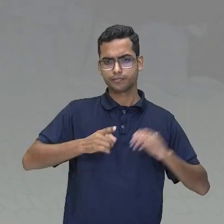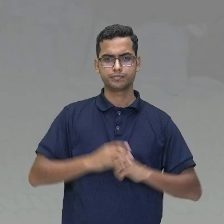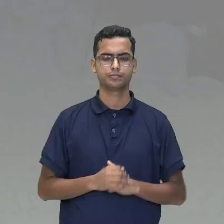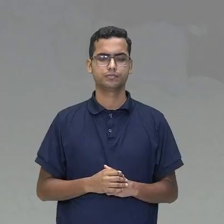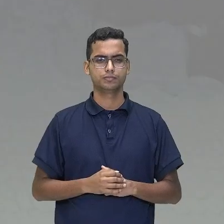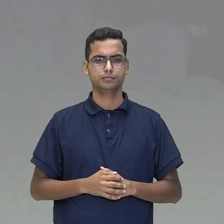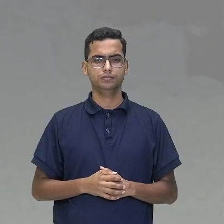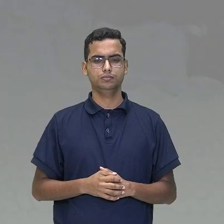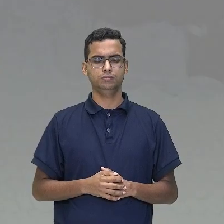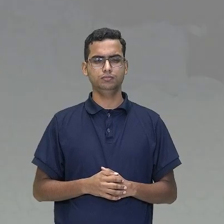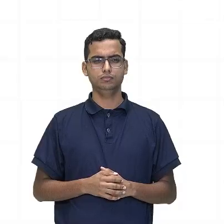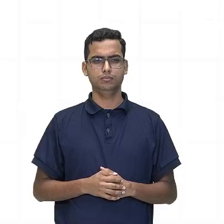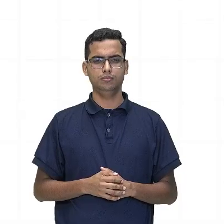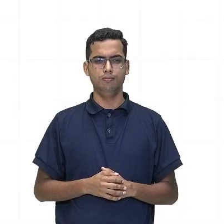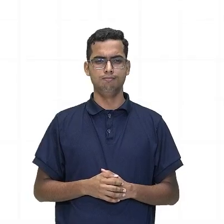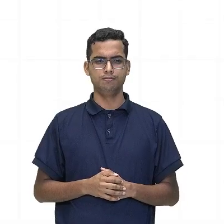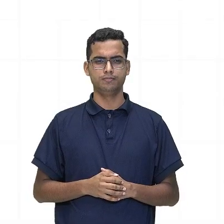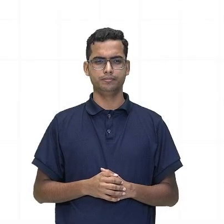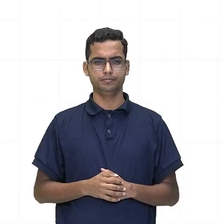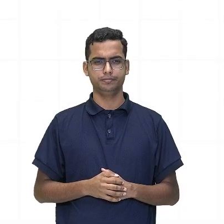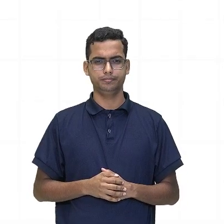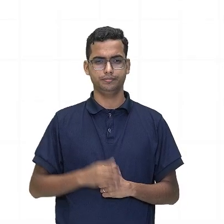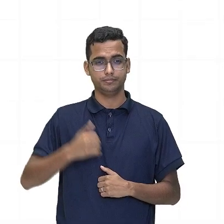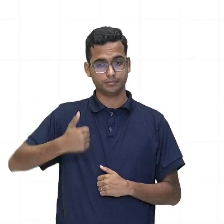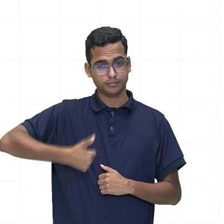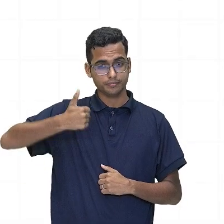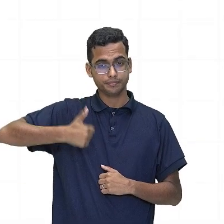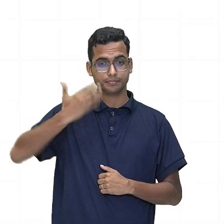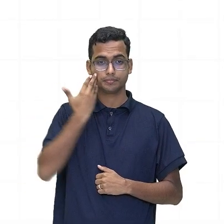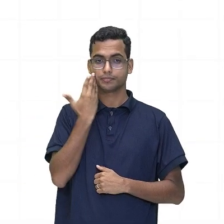decálogo. Vamos lá.